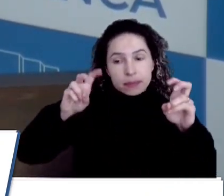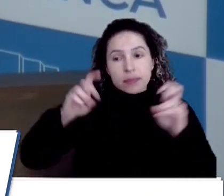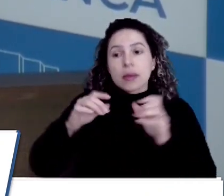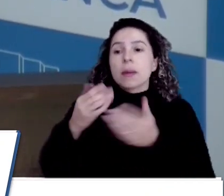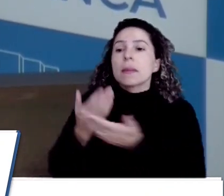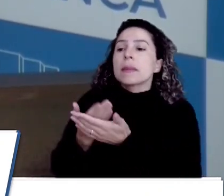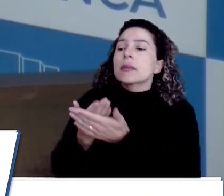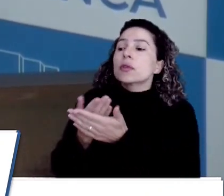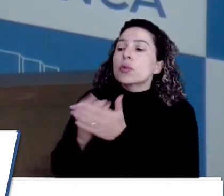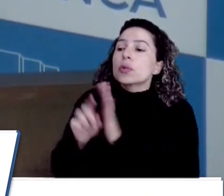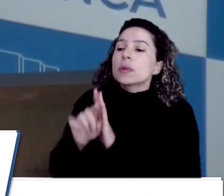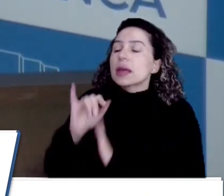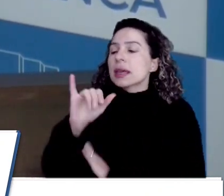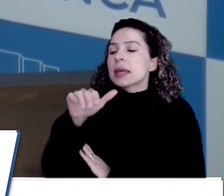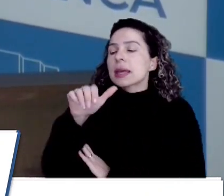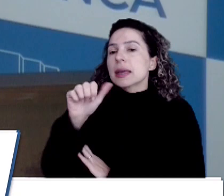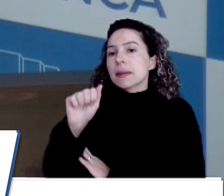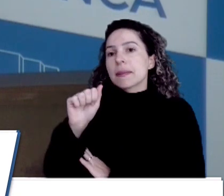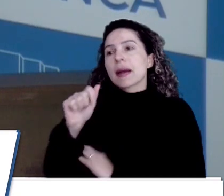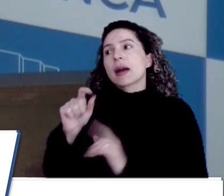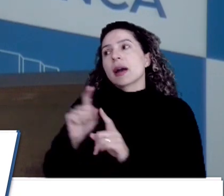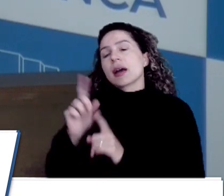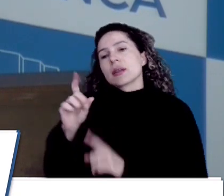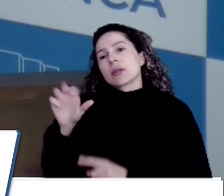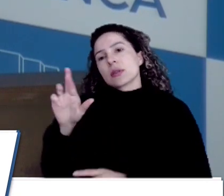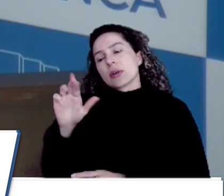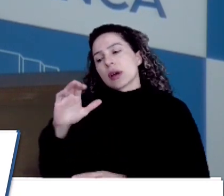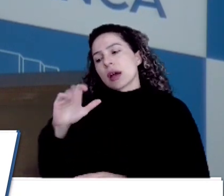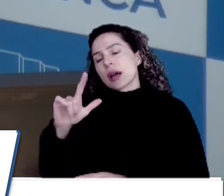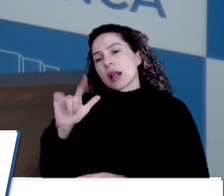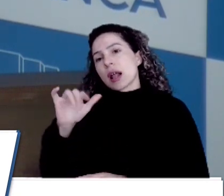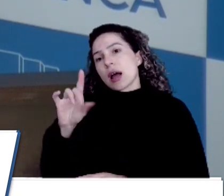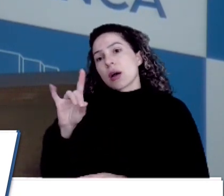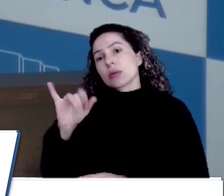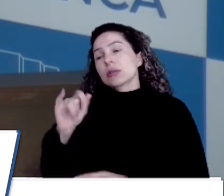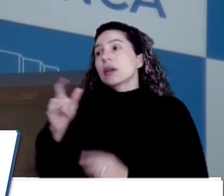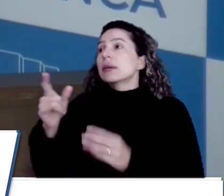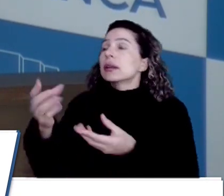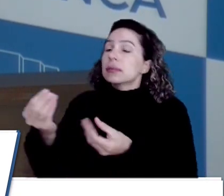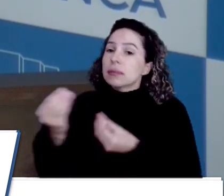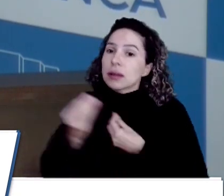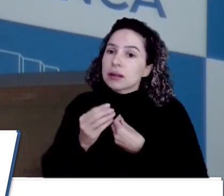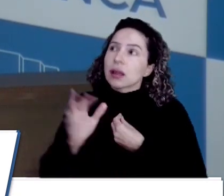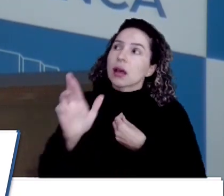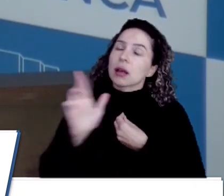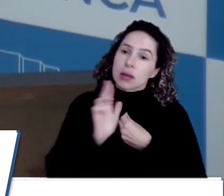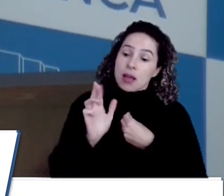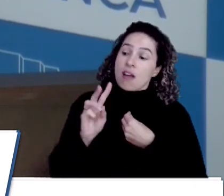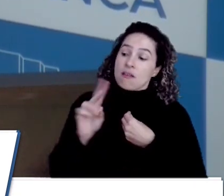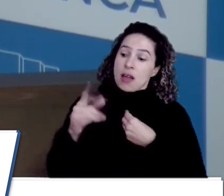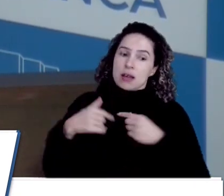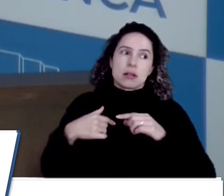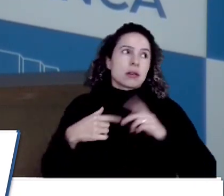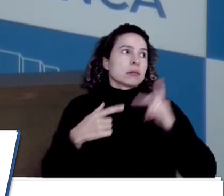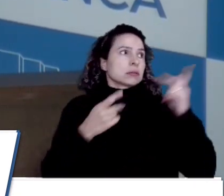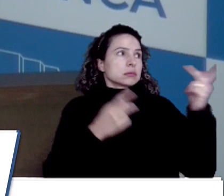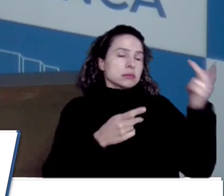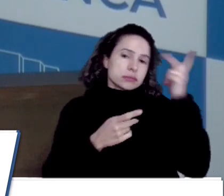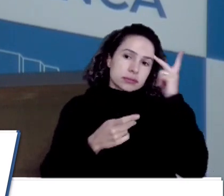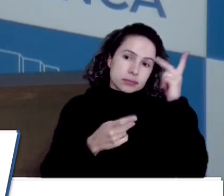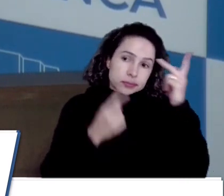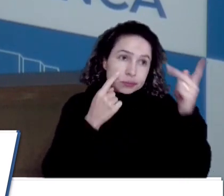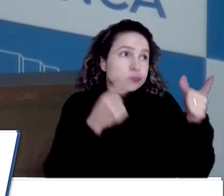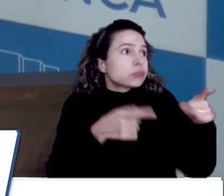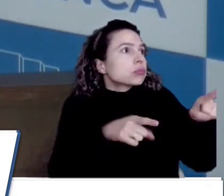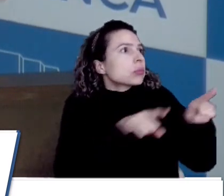doutora Cláudia, para o doutor Mansur, para mandar para nós, que nós estamos indo em São Paulo, ver se faz uma parceria